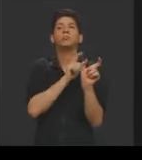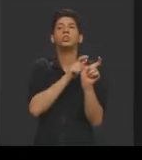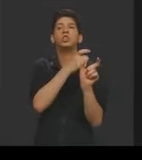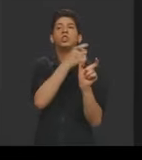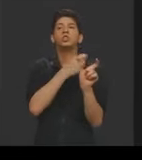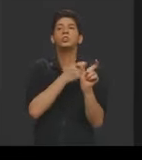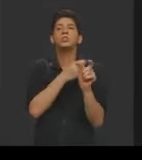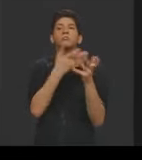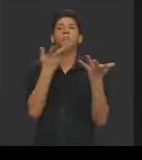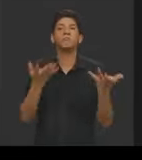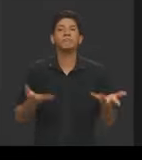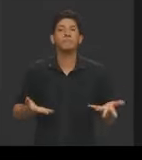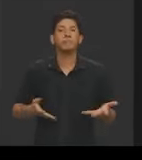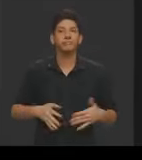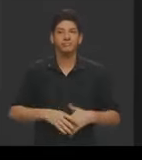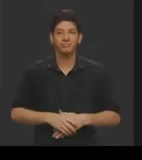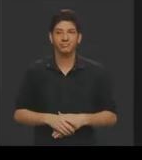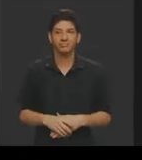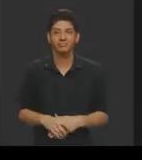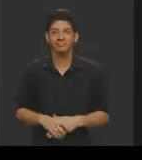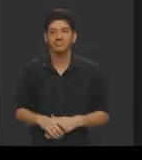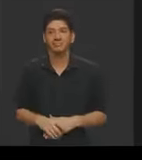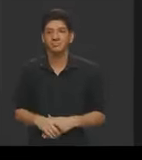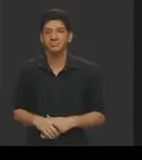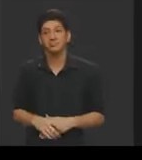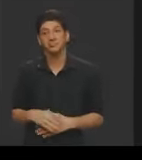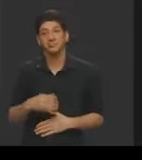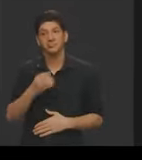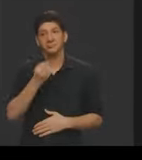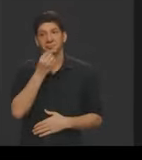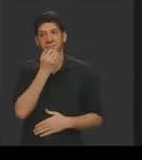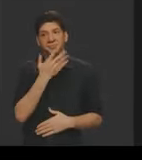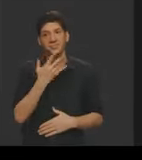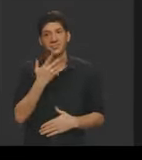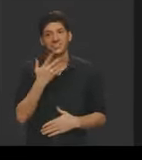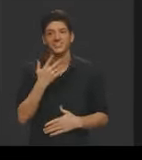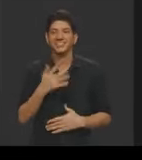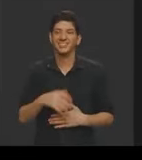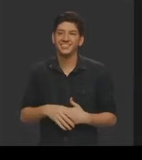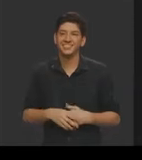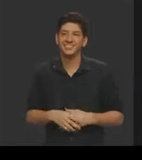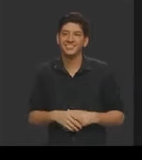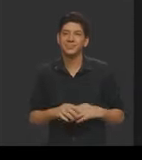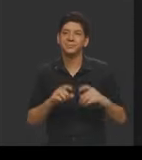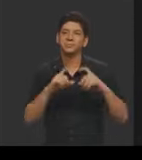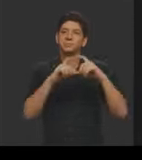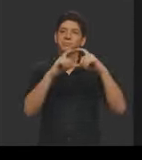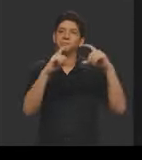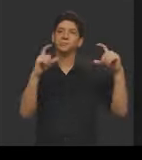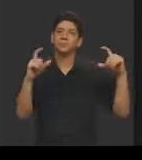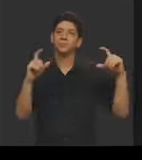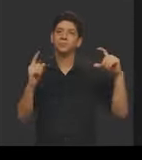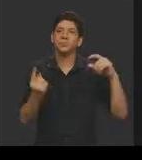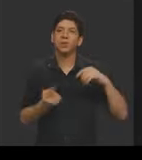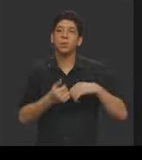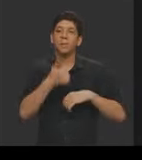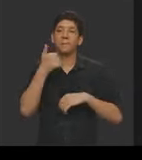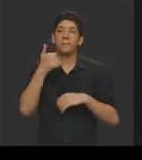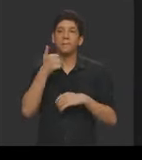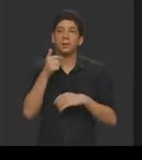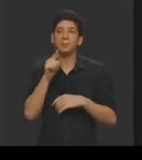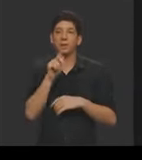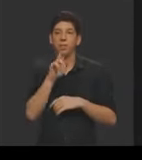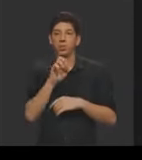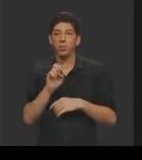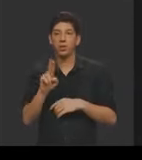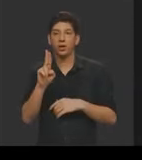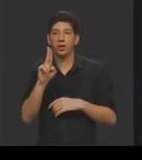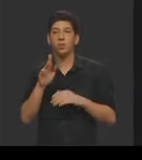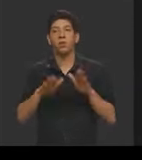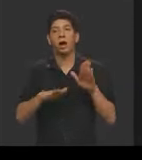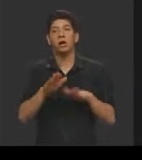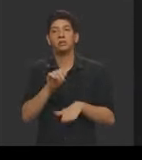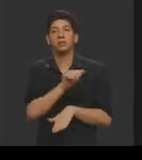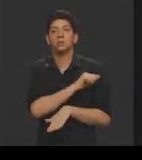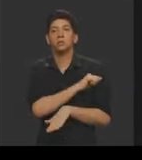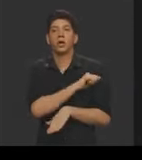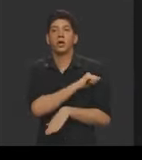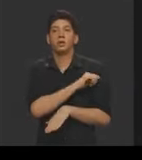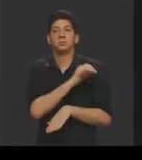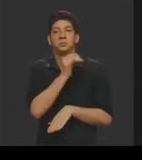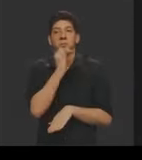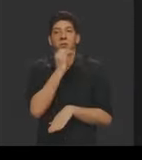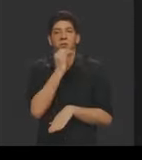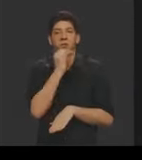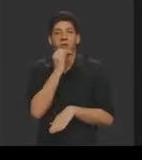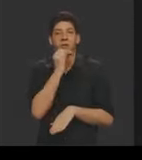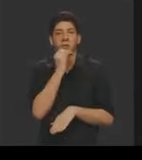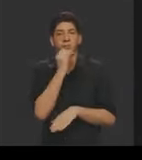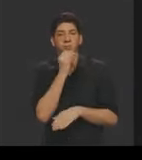professora? Muito bom, né? Equação do primeiro grau, às vezes o aluno chega